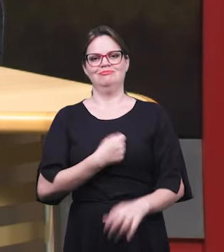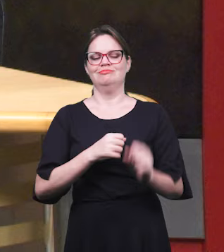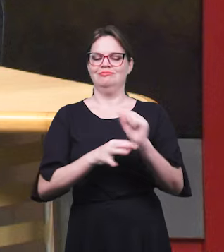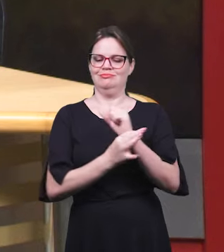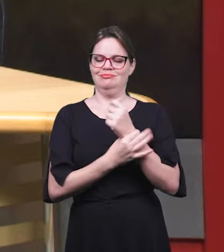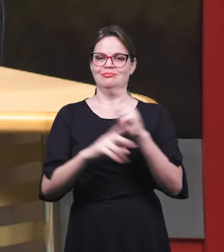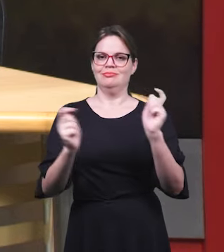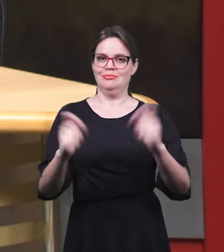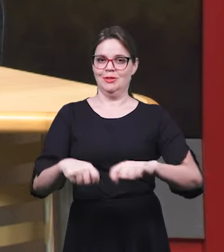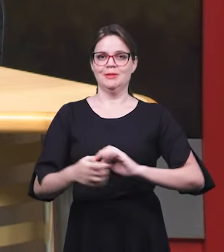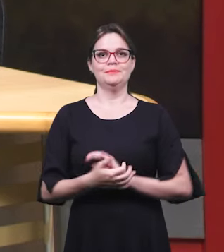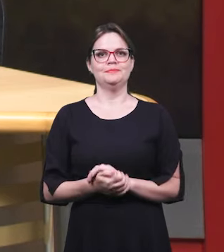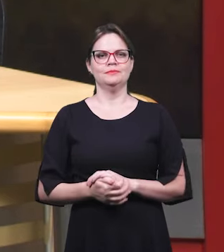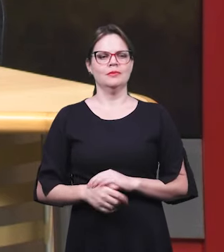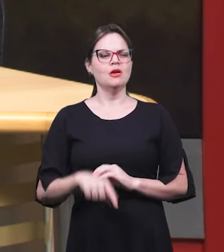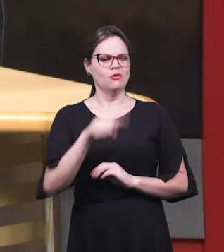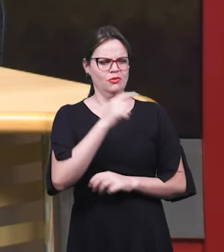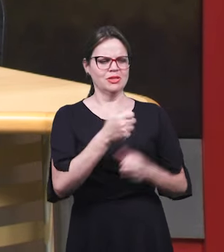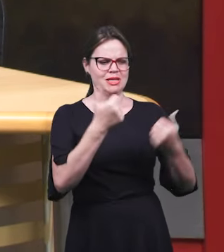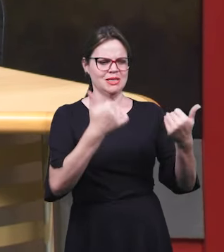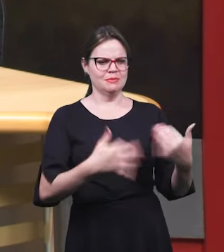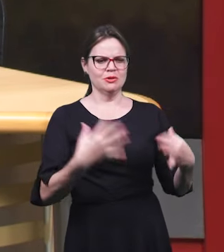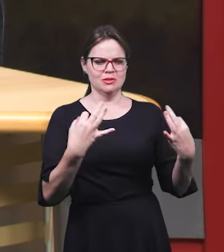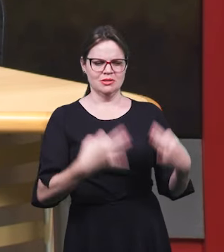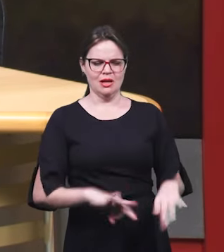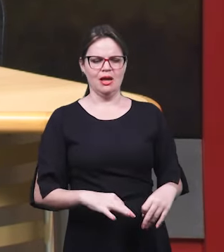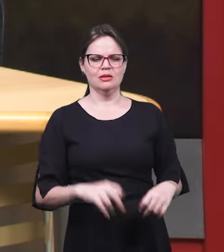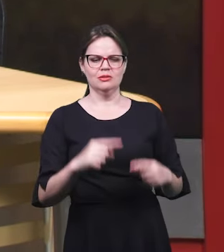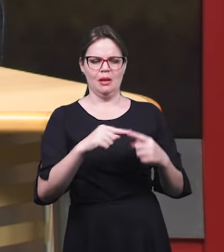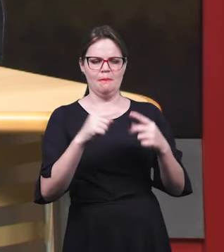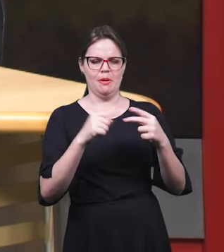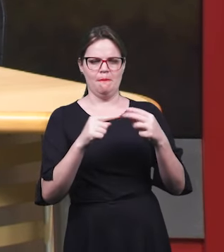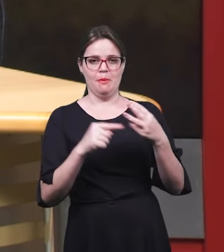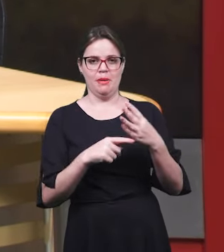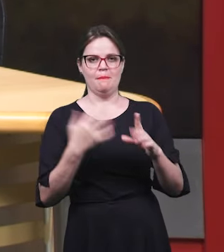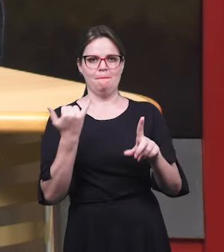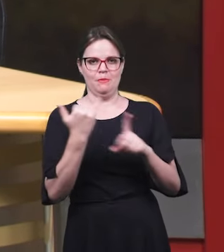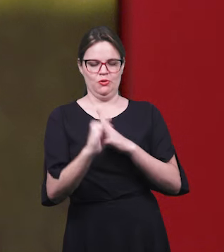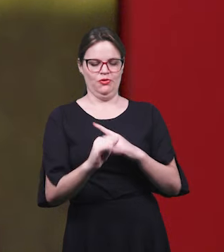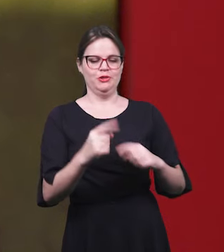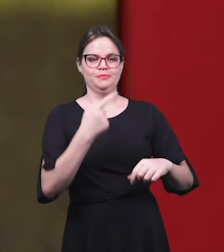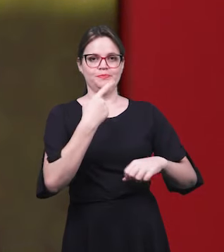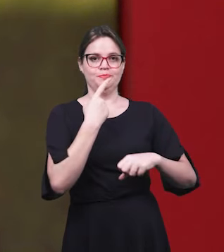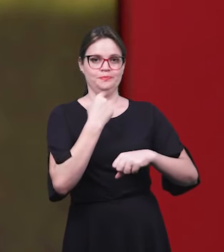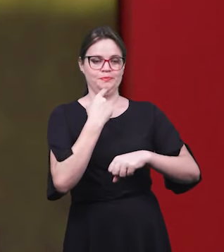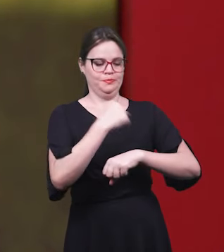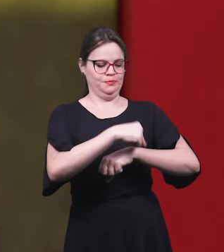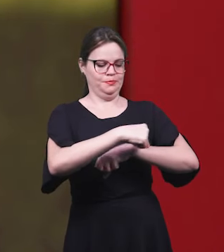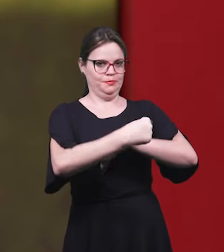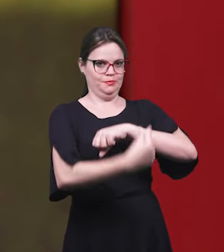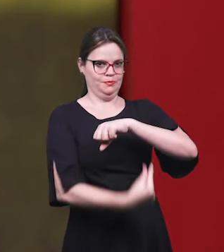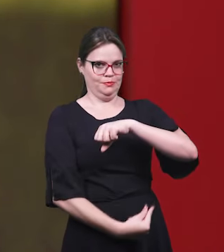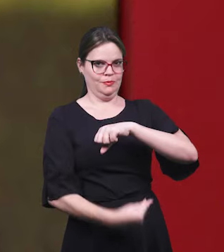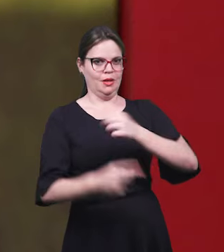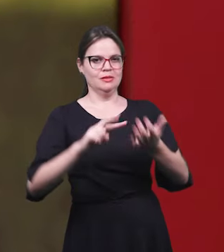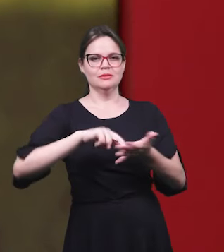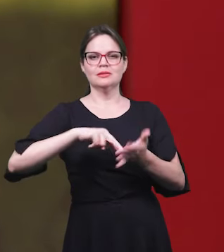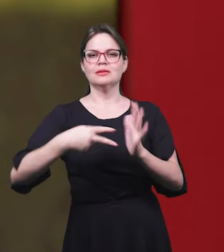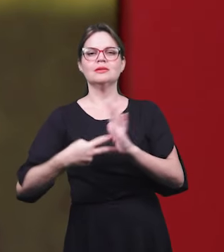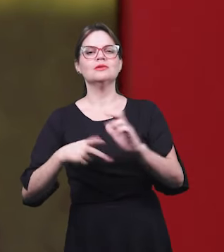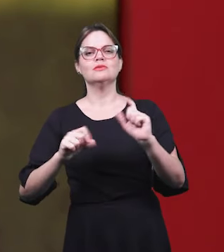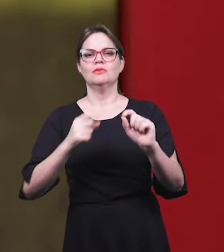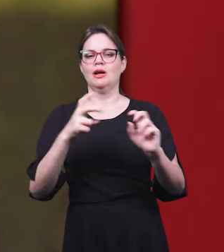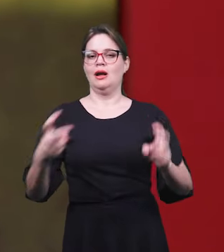certos pontos proféticos, você falou do fio de escarlate, que é o clamor pelo sangue de Jesus, é a ação do Espírito